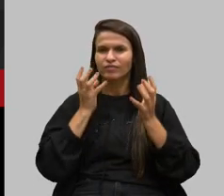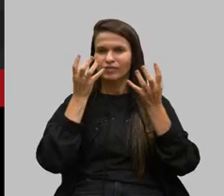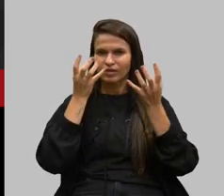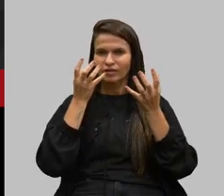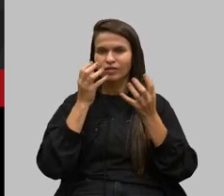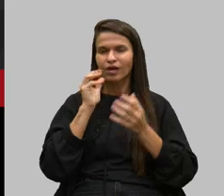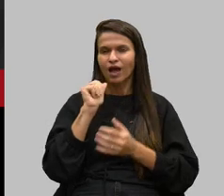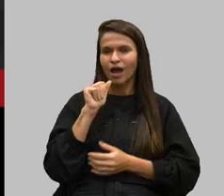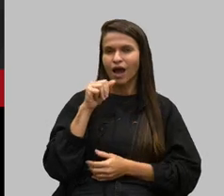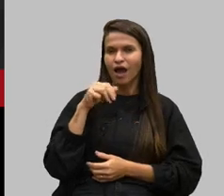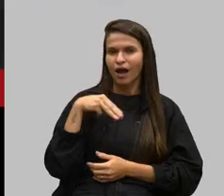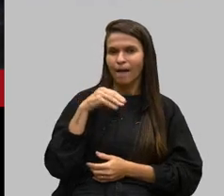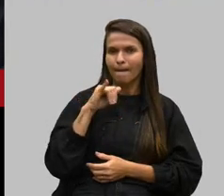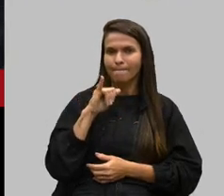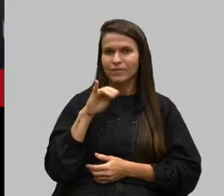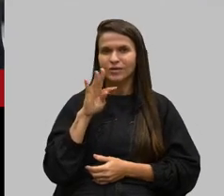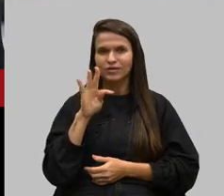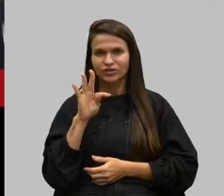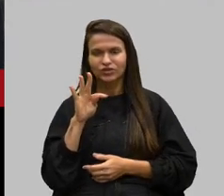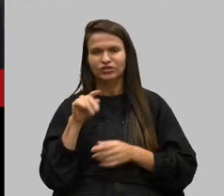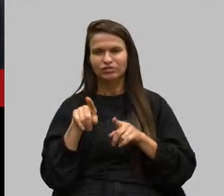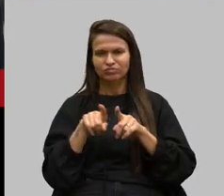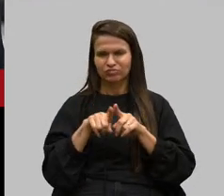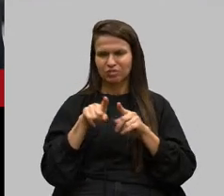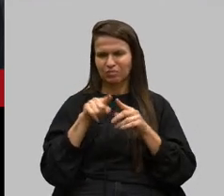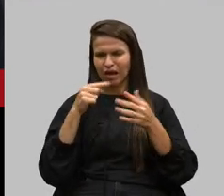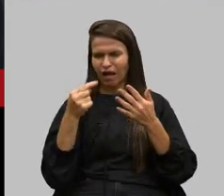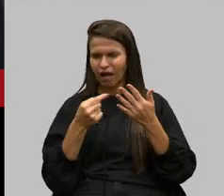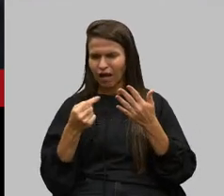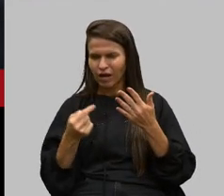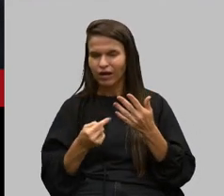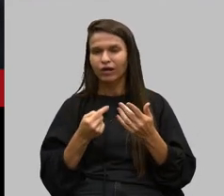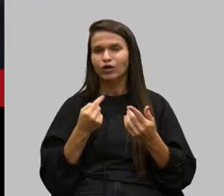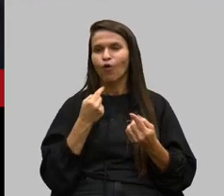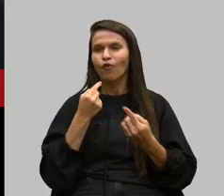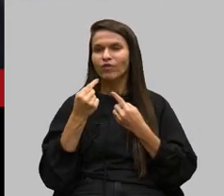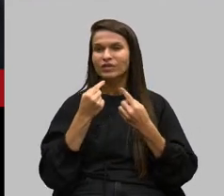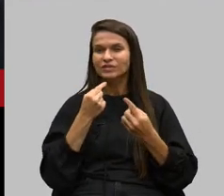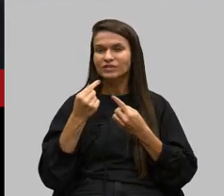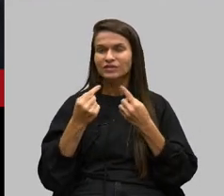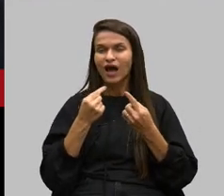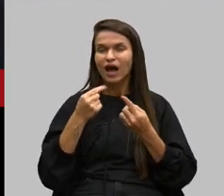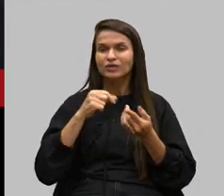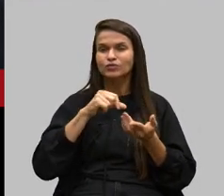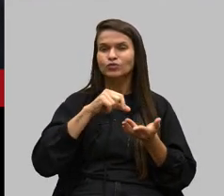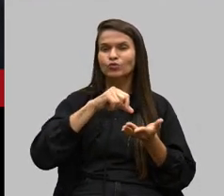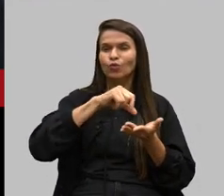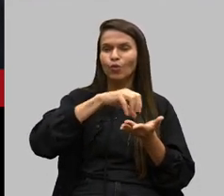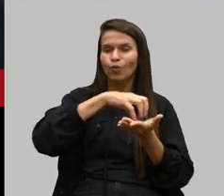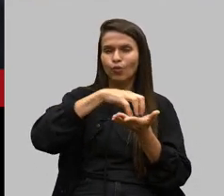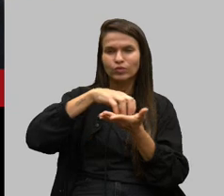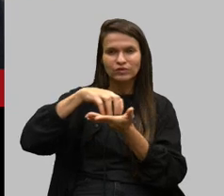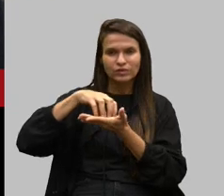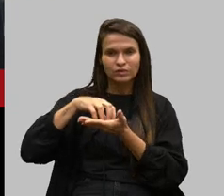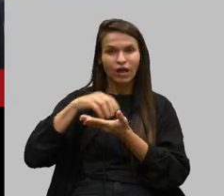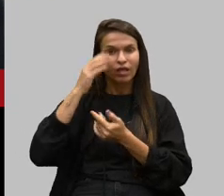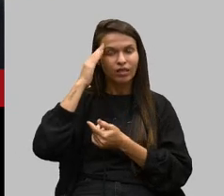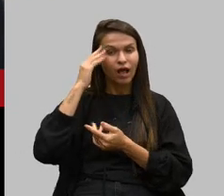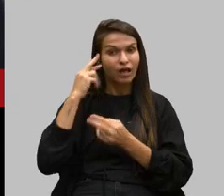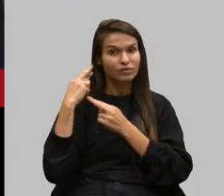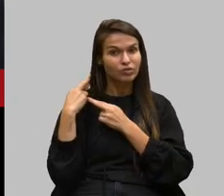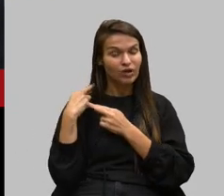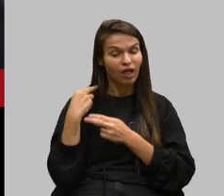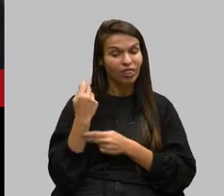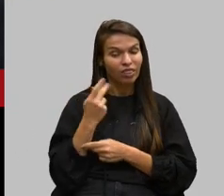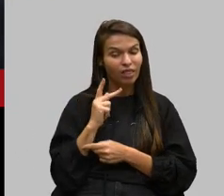amirt do de Jor é conversado com o setor para que eles entendam essa responsabilidade deles